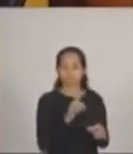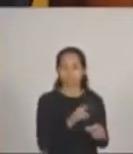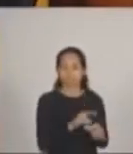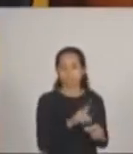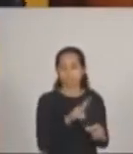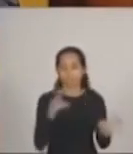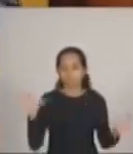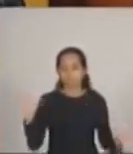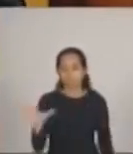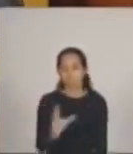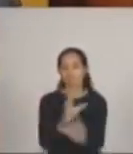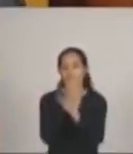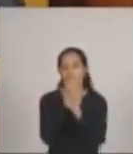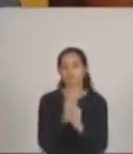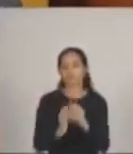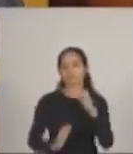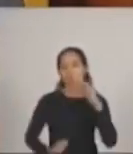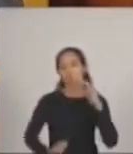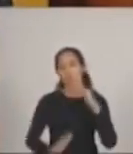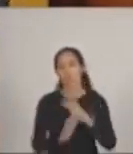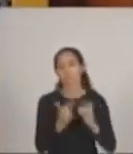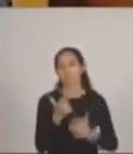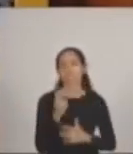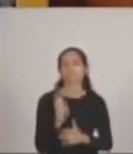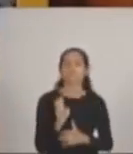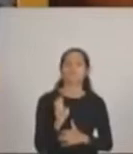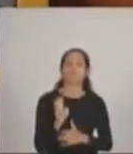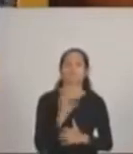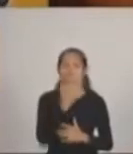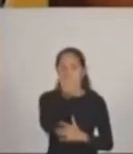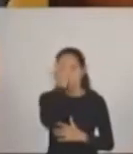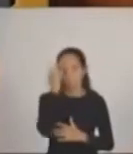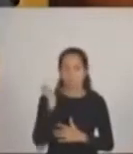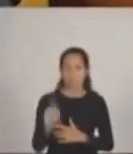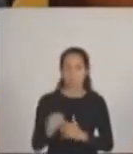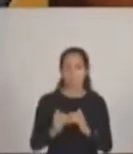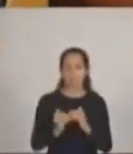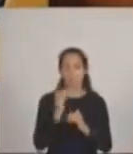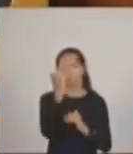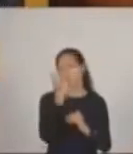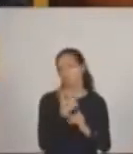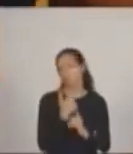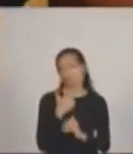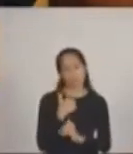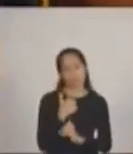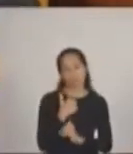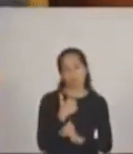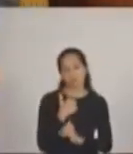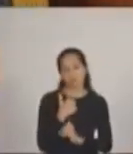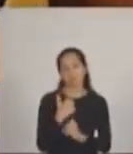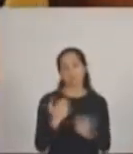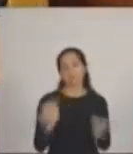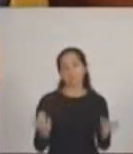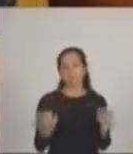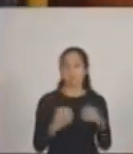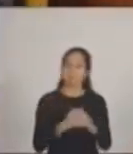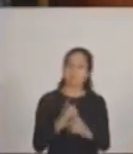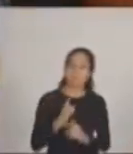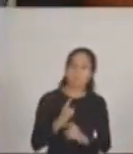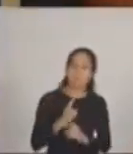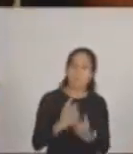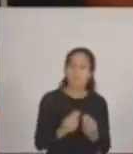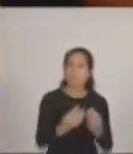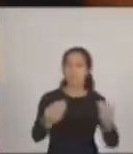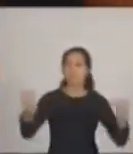não ultrapasse 25 mil pessoas. Esse é o primeiro critério, e tem um número grande de